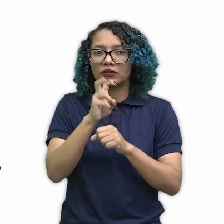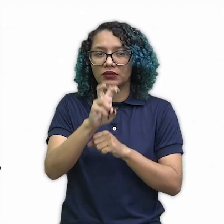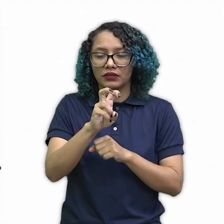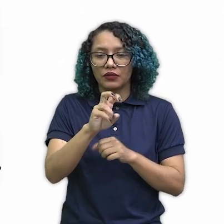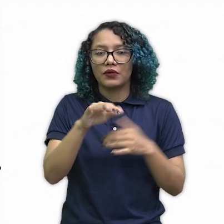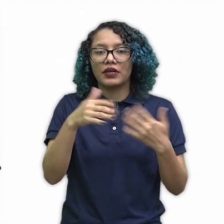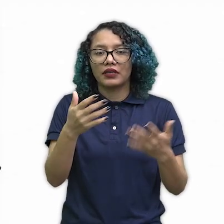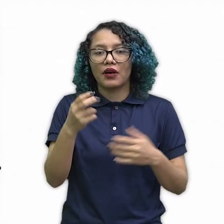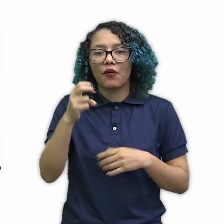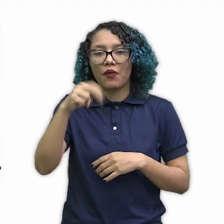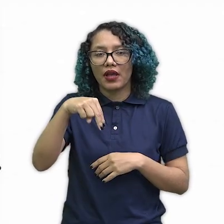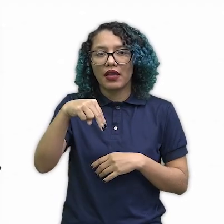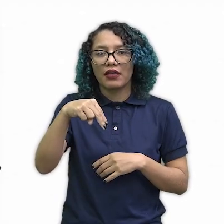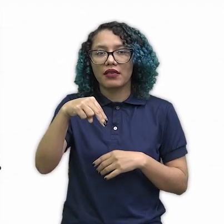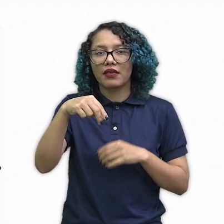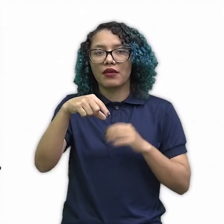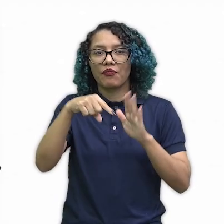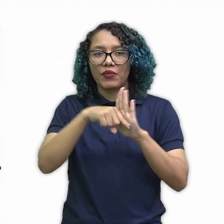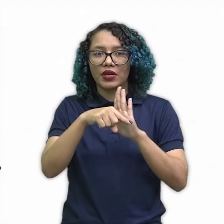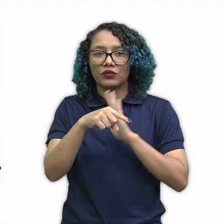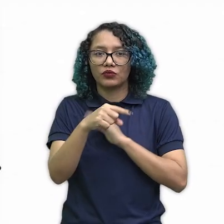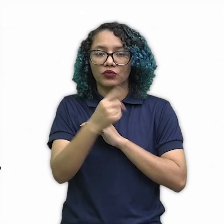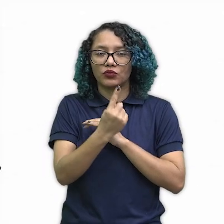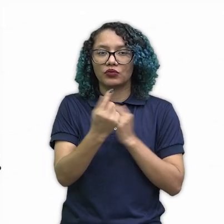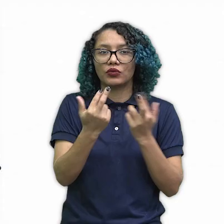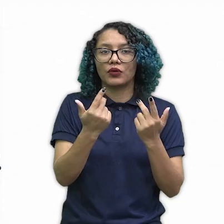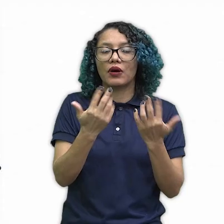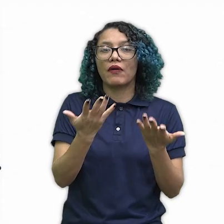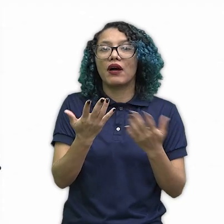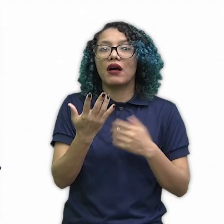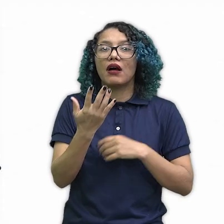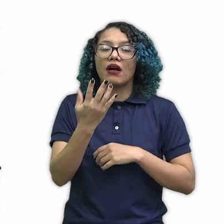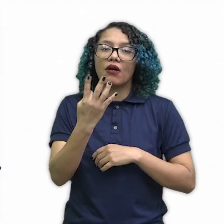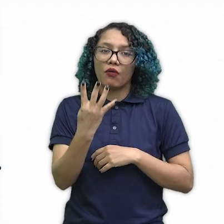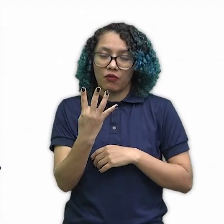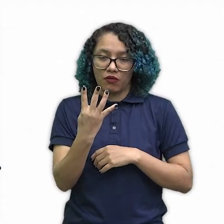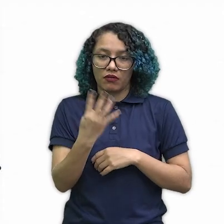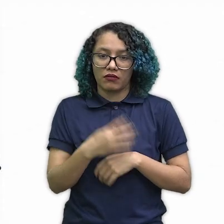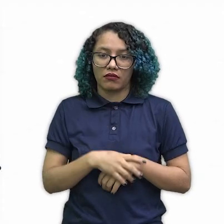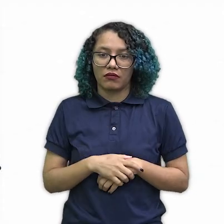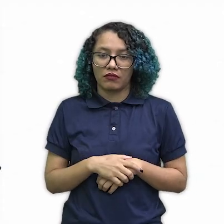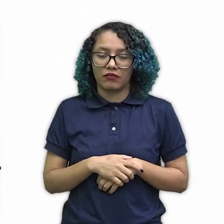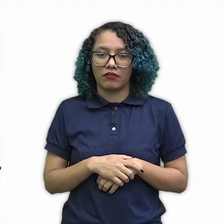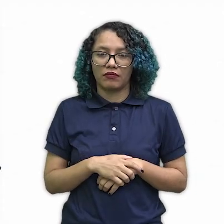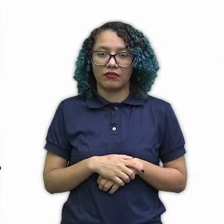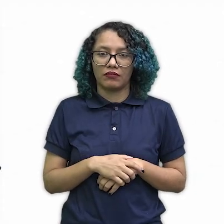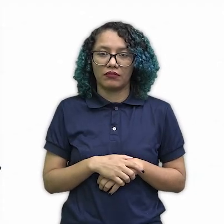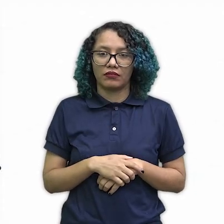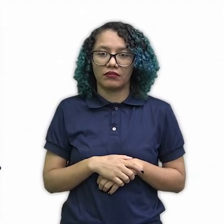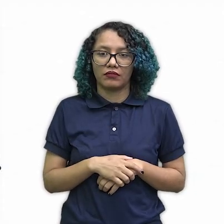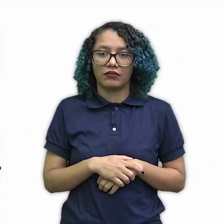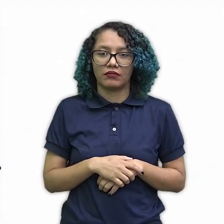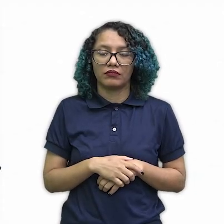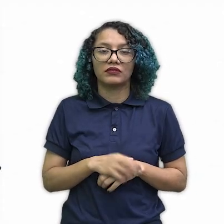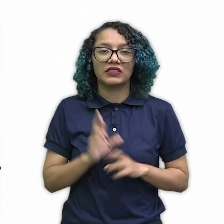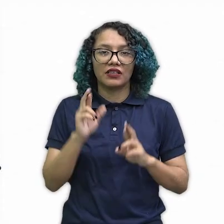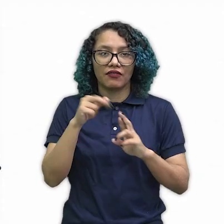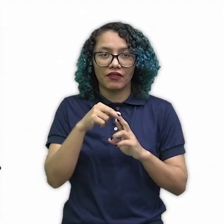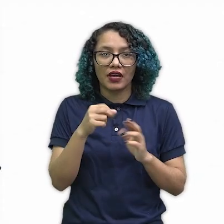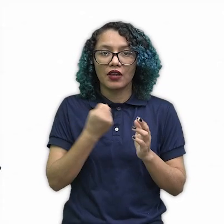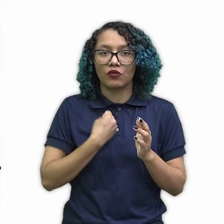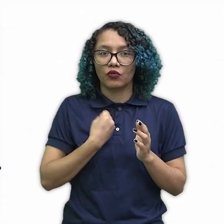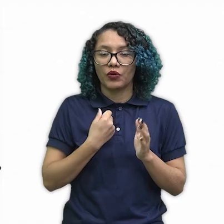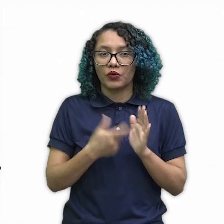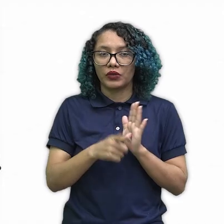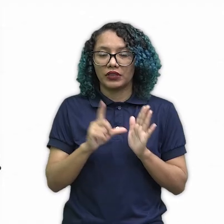o N-1 vai ser 4, tá bom? Sempre pensando dessa forma, N-1 simboliza para a gente o termo anterior, tá